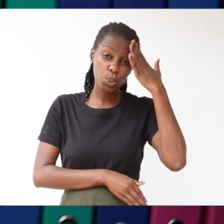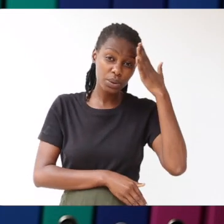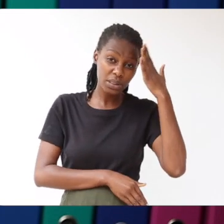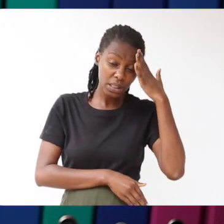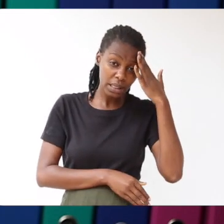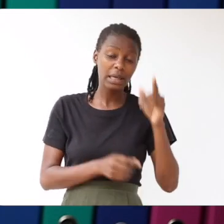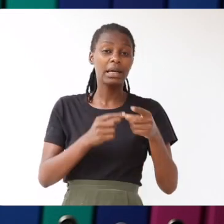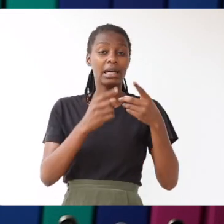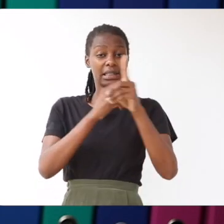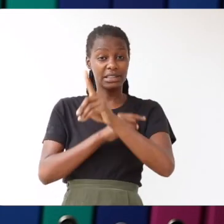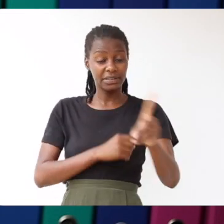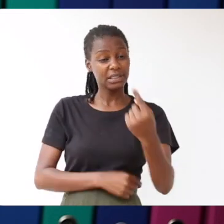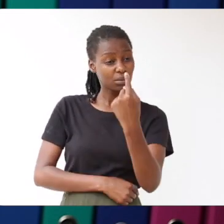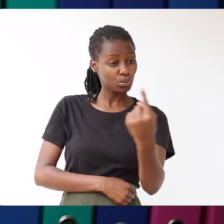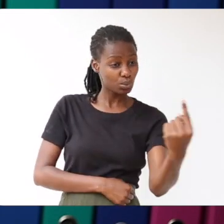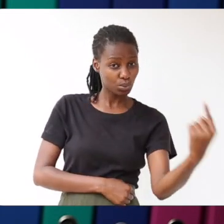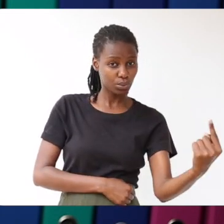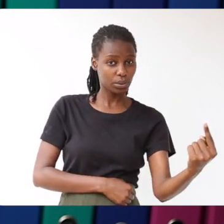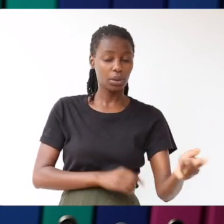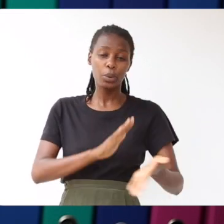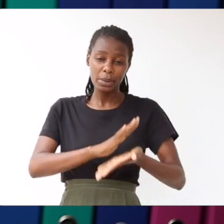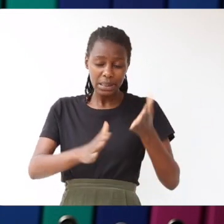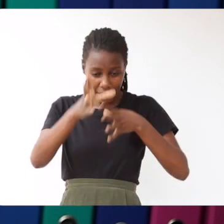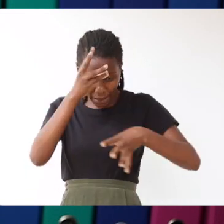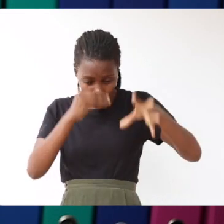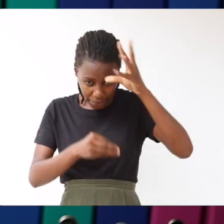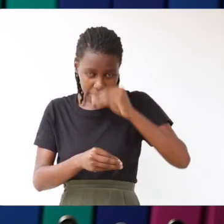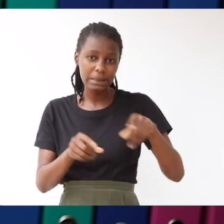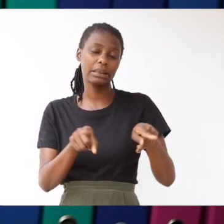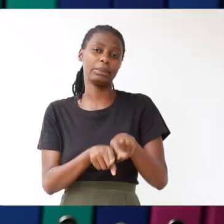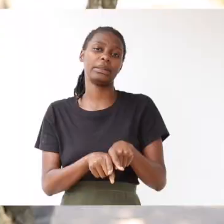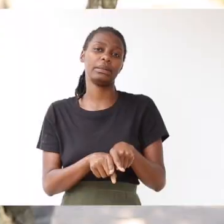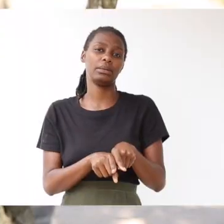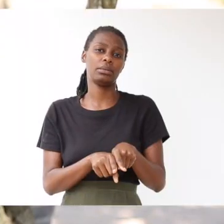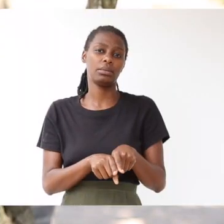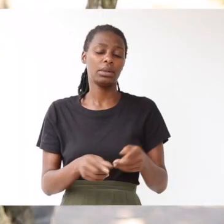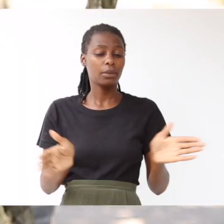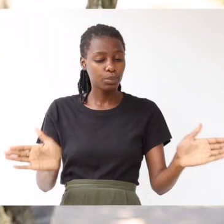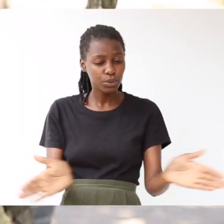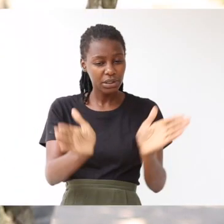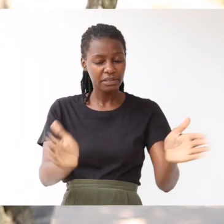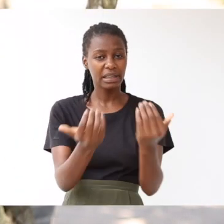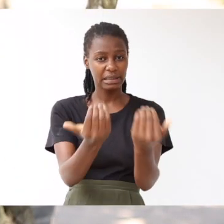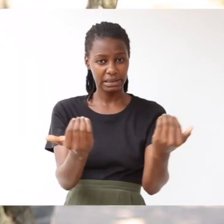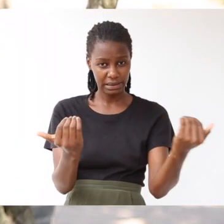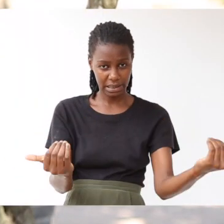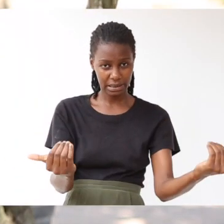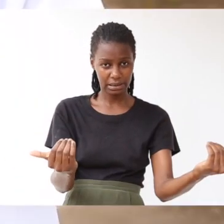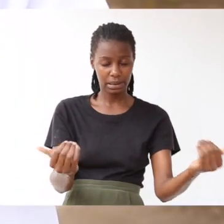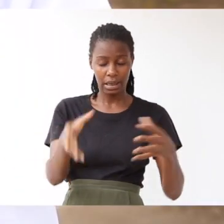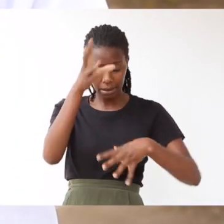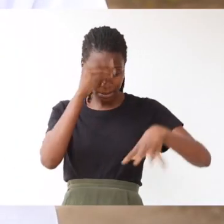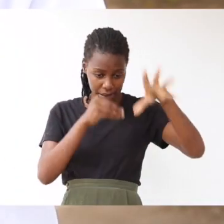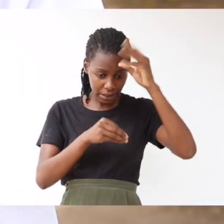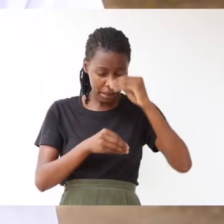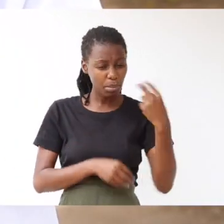Conhecer a deficiência de cada um e saber lidar-se com aquela deficiência na sala de aulas. Incentivar a criança a aprender.